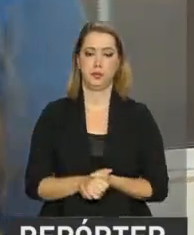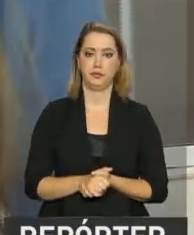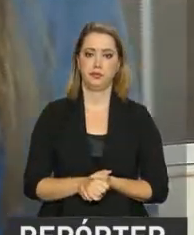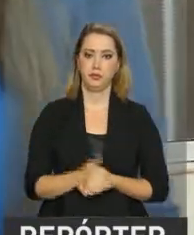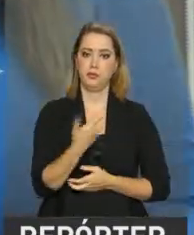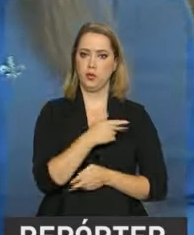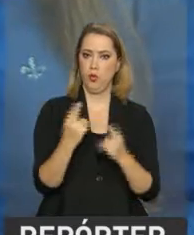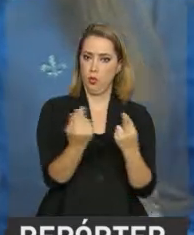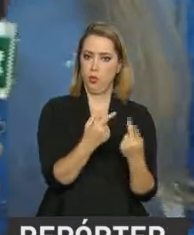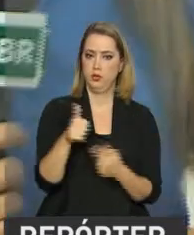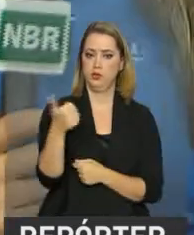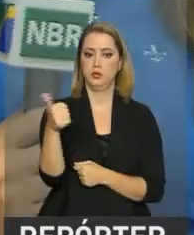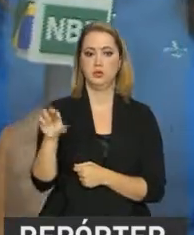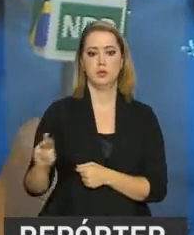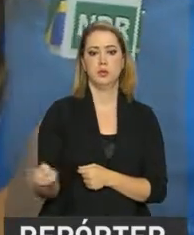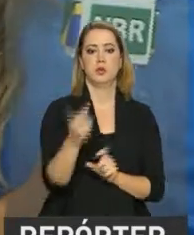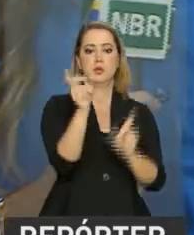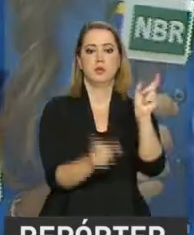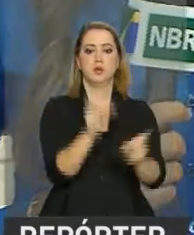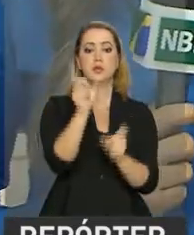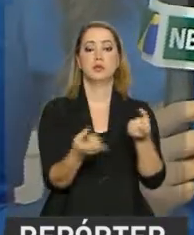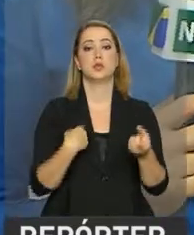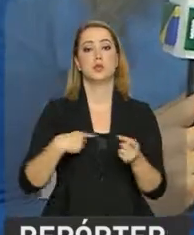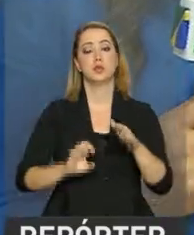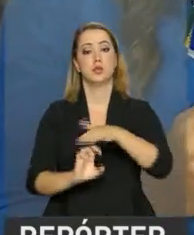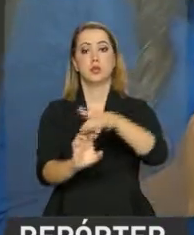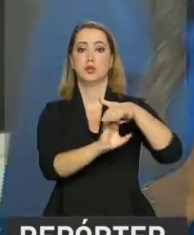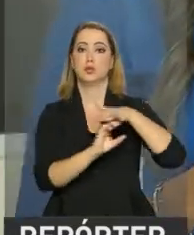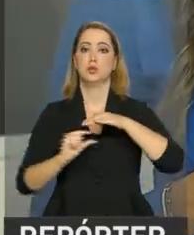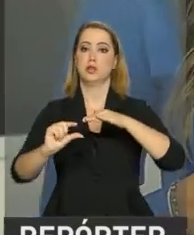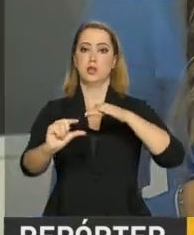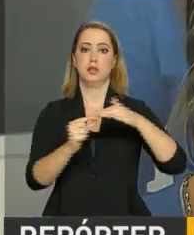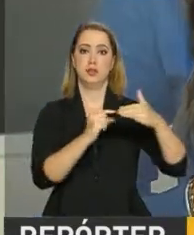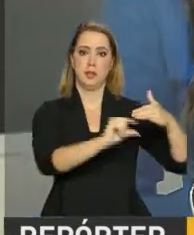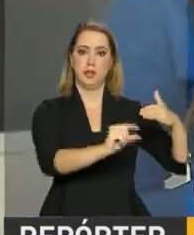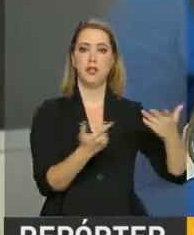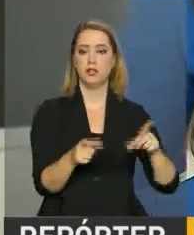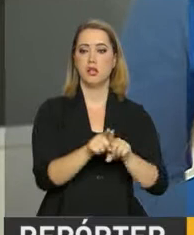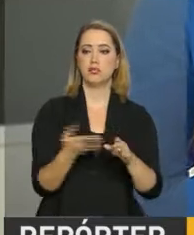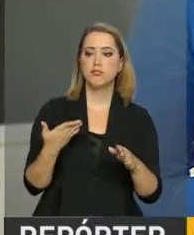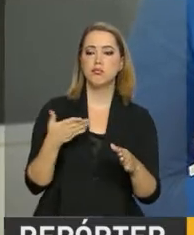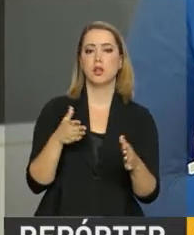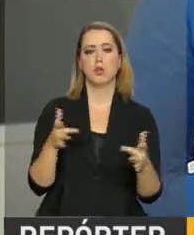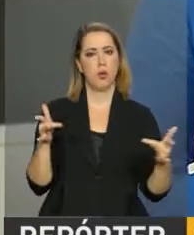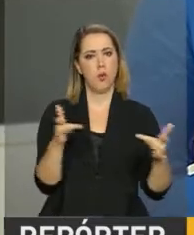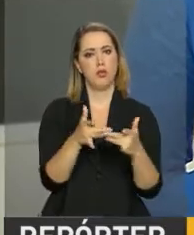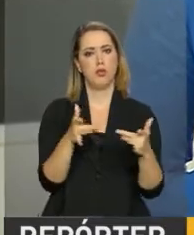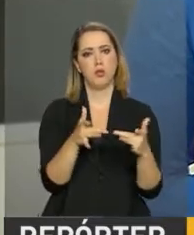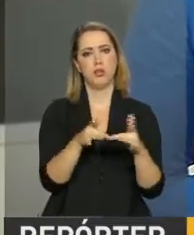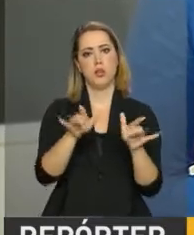11 milhões de microempreendedores individuais e micro e pequenas empresas aderiram ao simples nacional